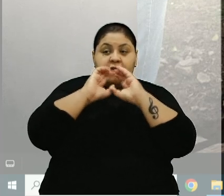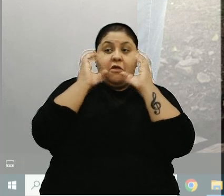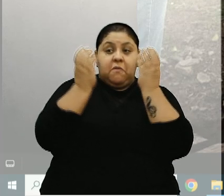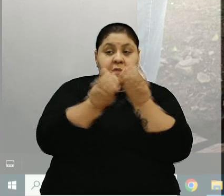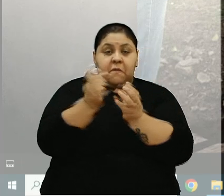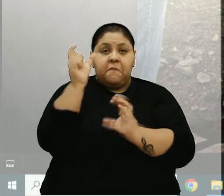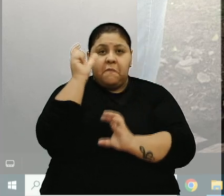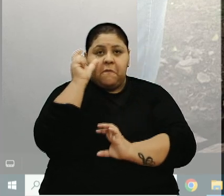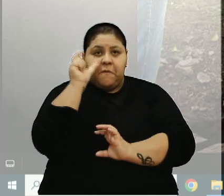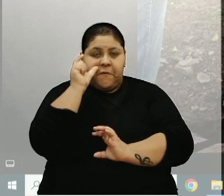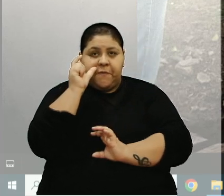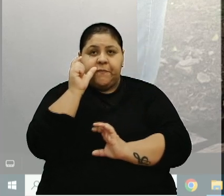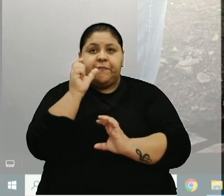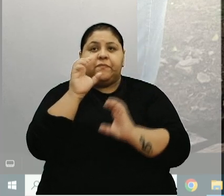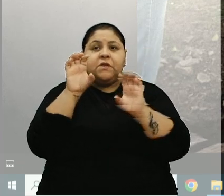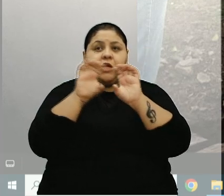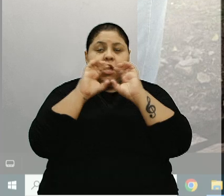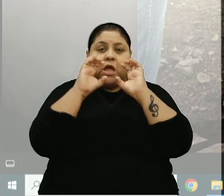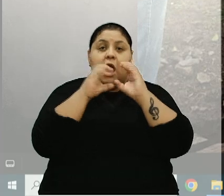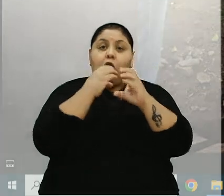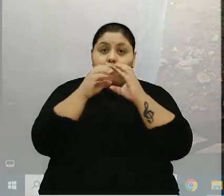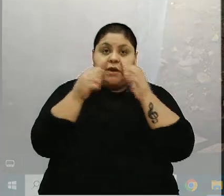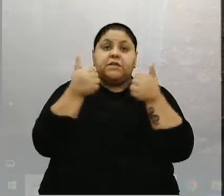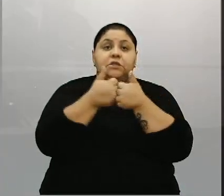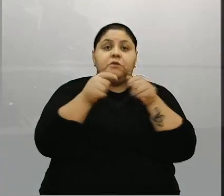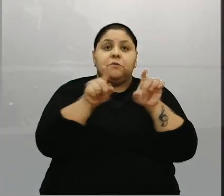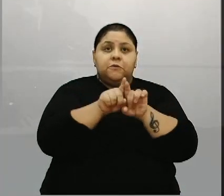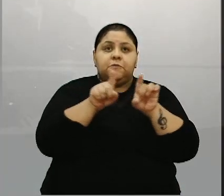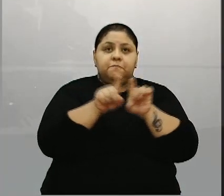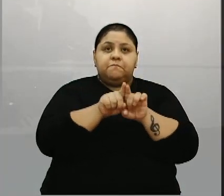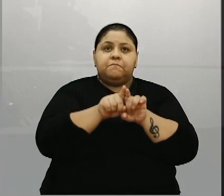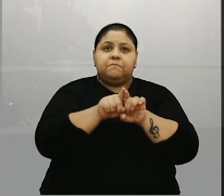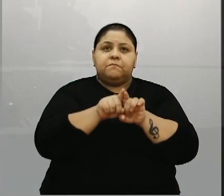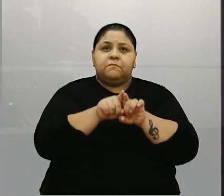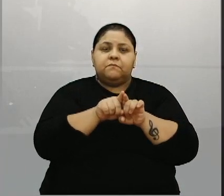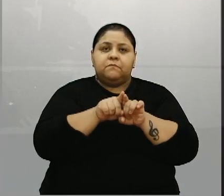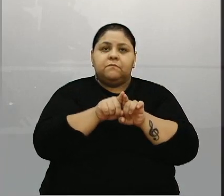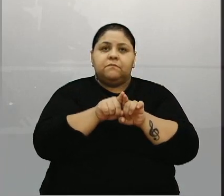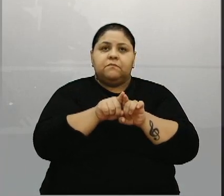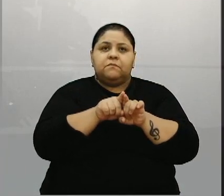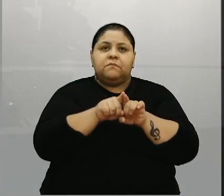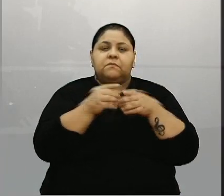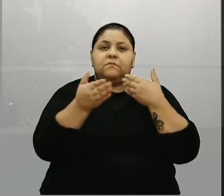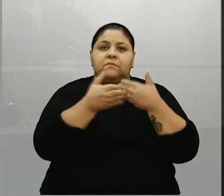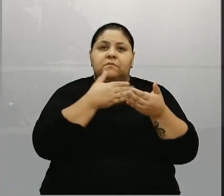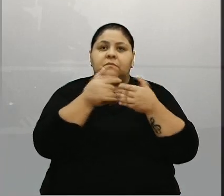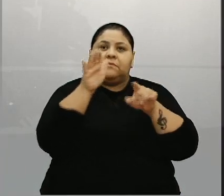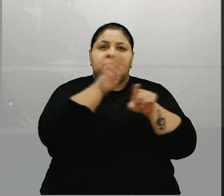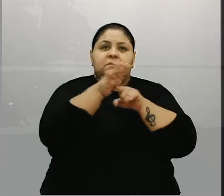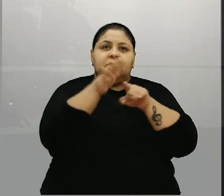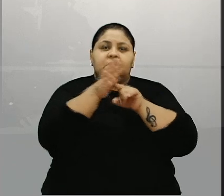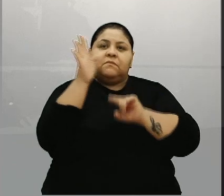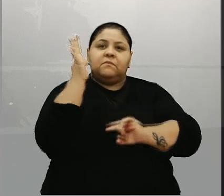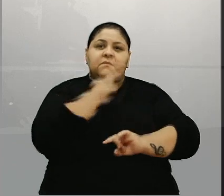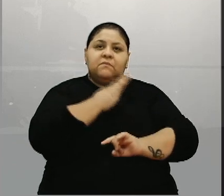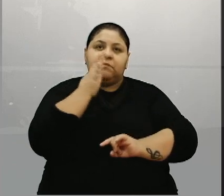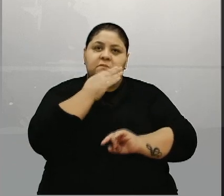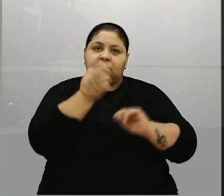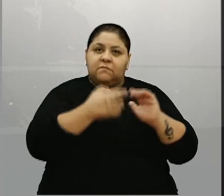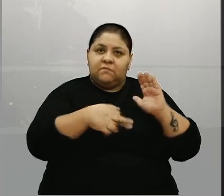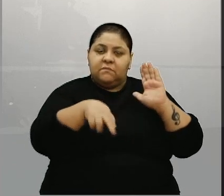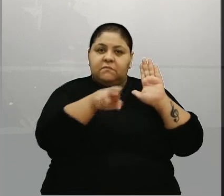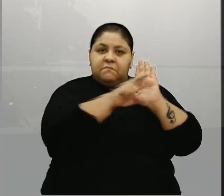assiste, inclusive a imprensa estava lá presente hoje, tem embaixo do colete, aparece escrito: qualquer demanda emergencial ou para